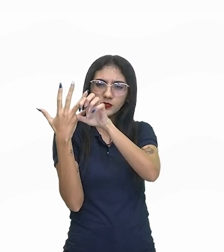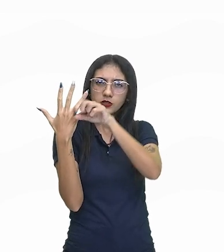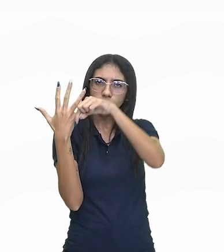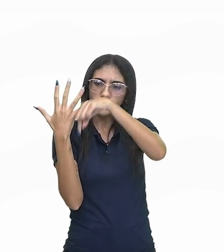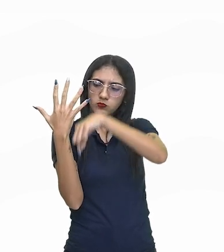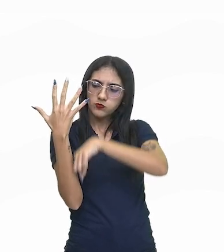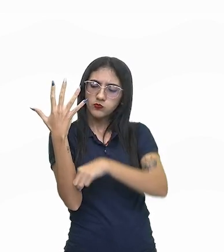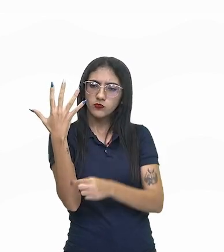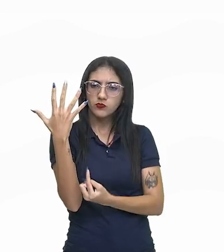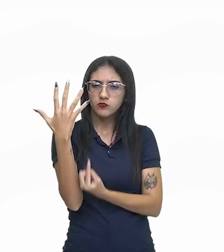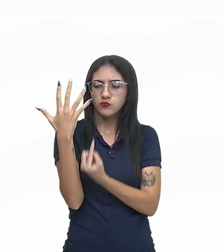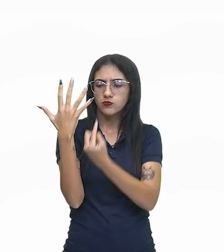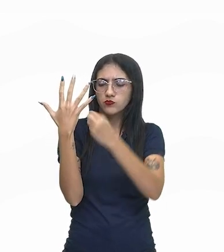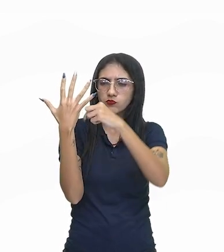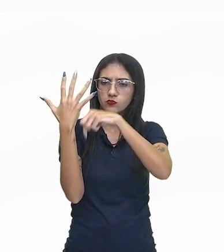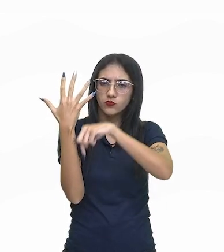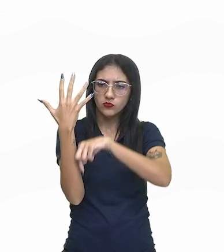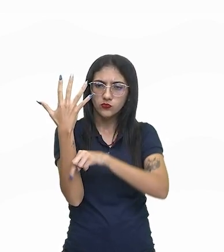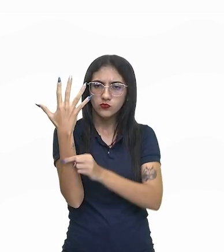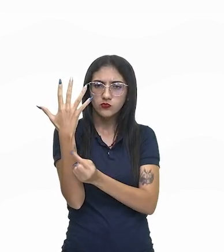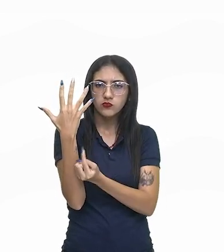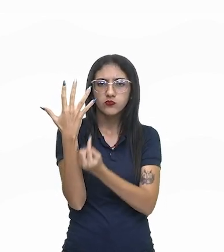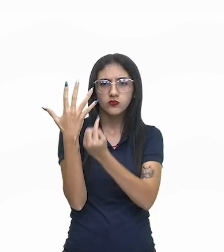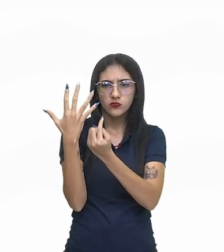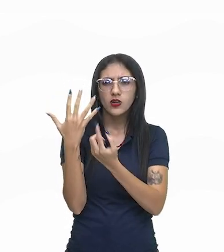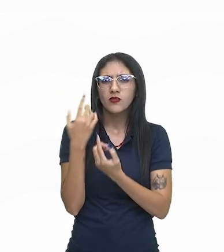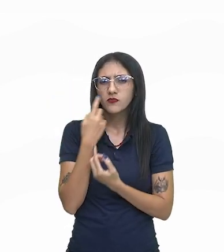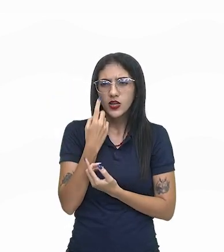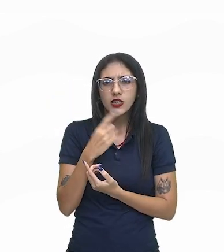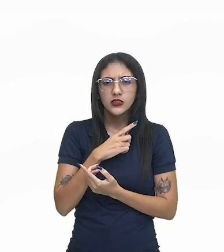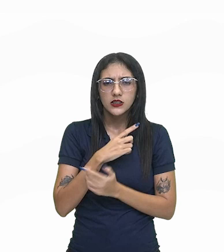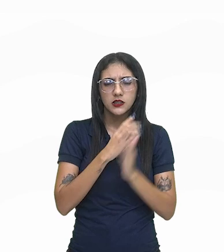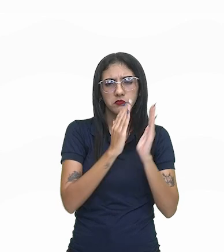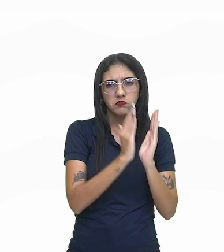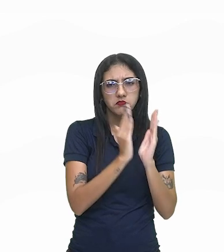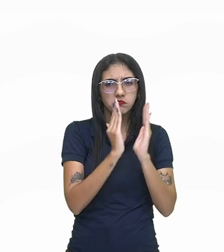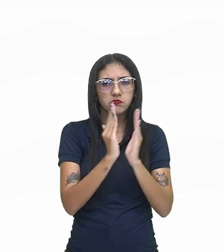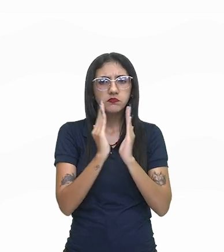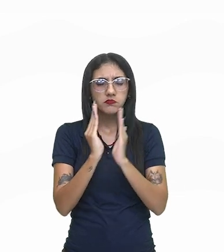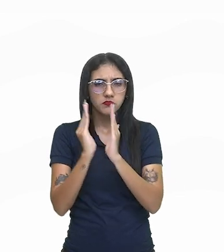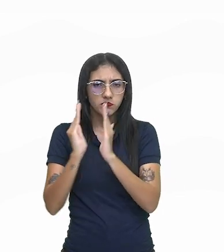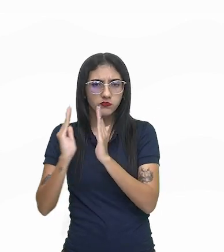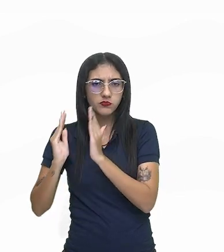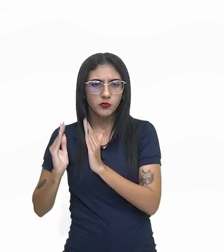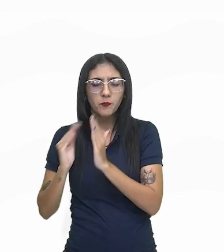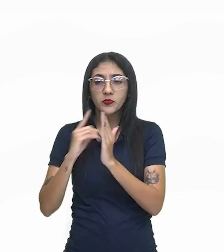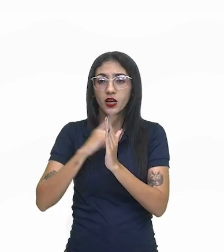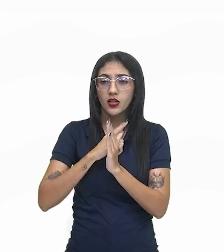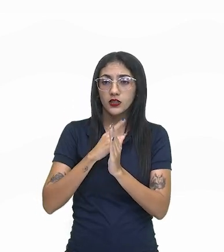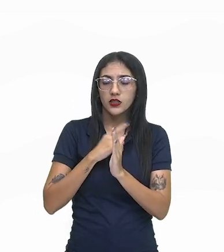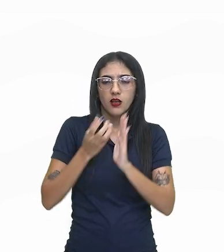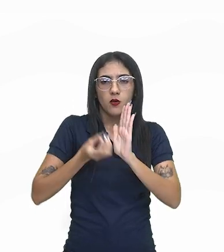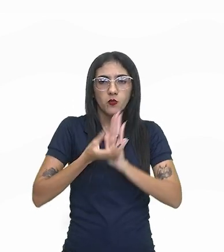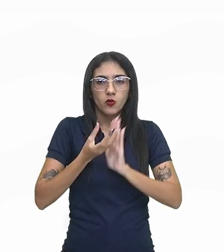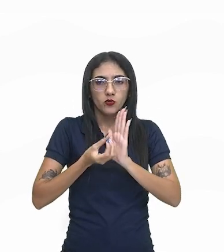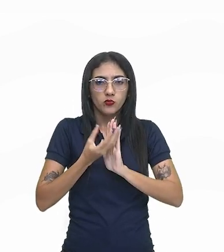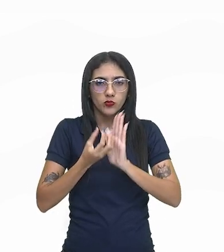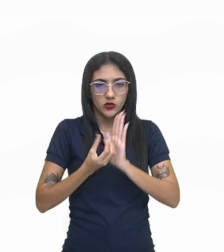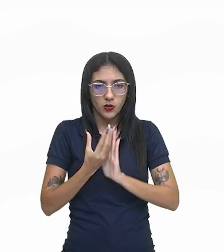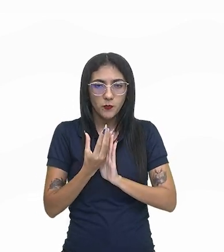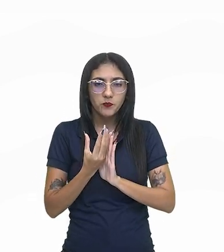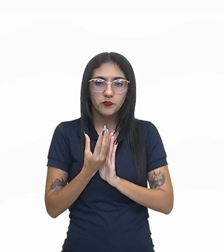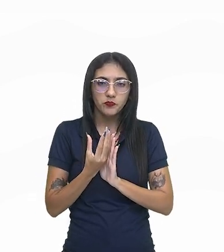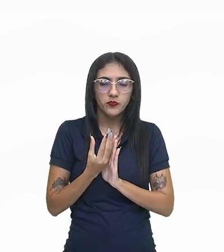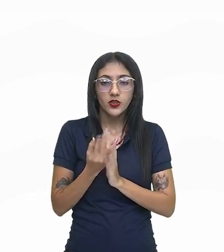reação, resumidamente, a gente vai ver esse passo a passo, já, vamos ter a produção de